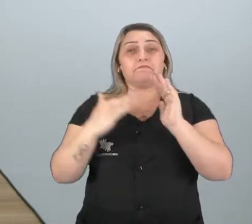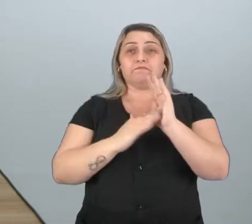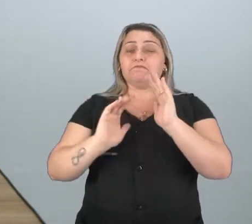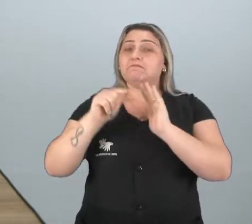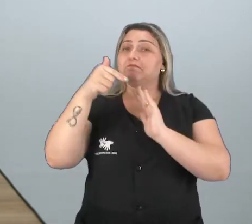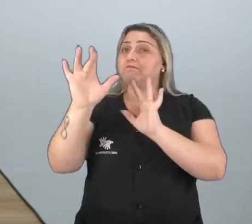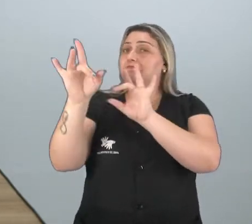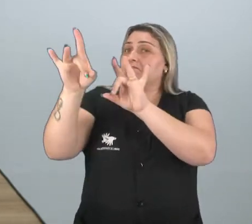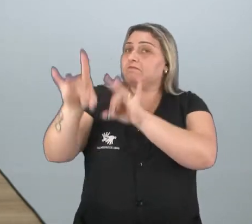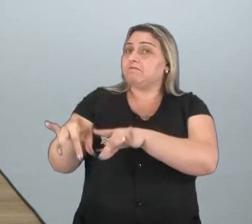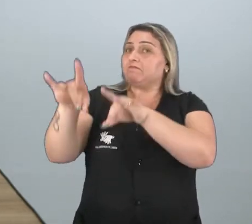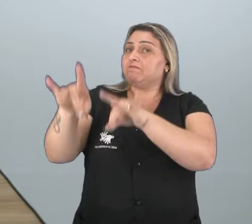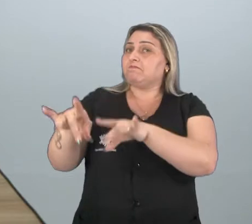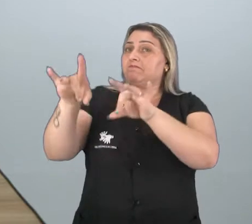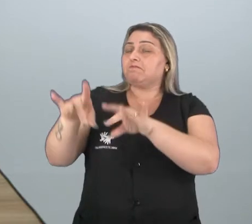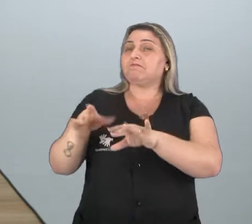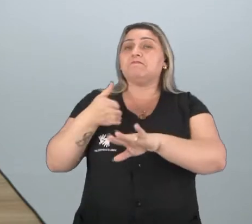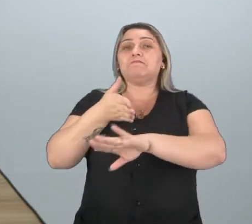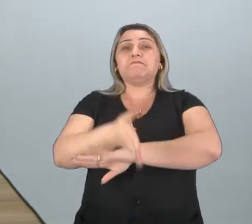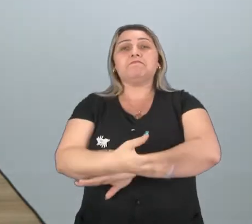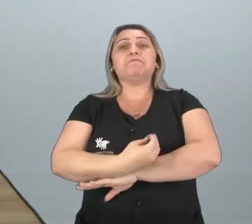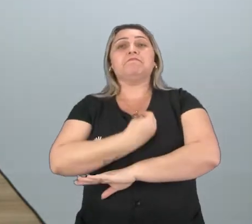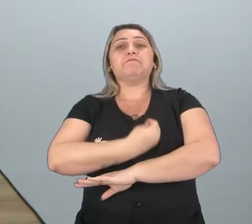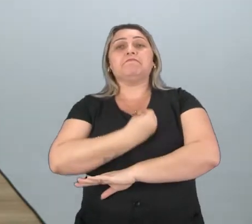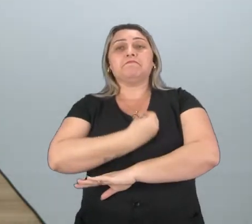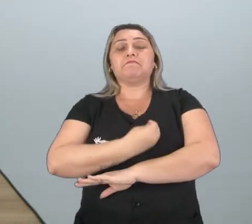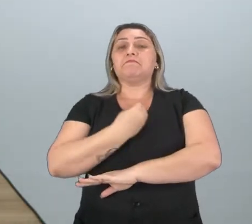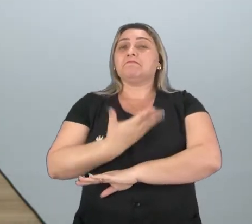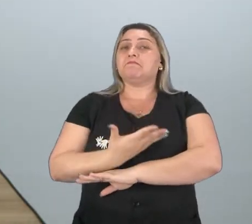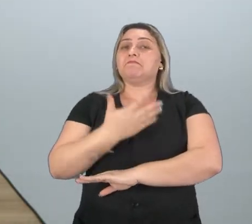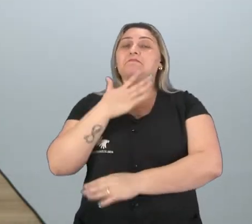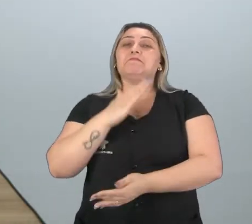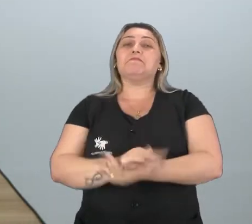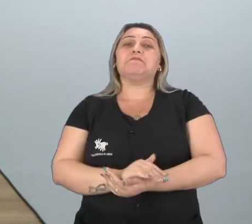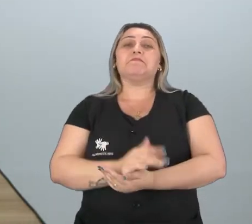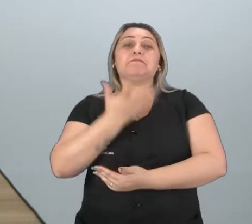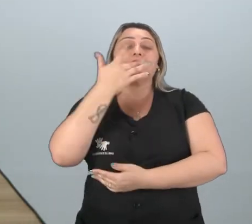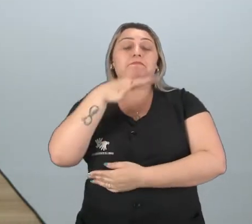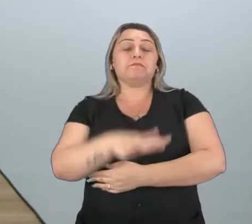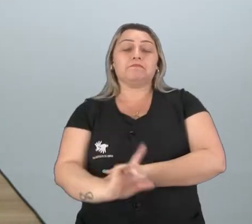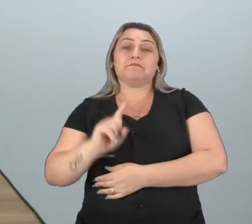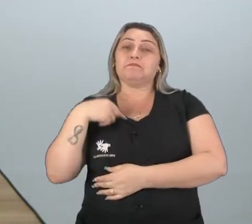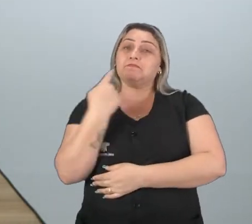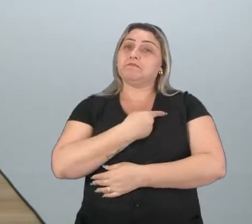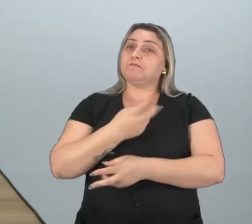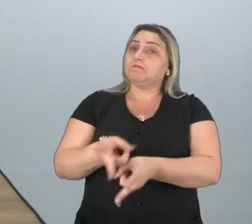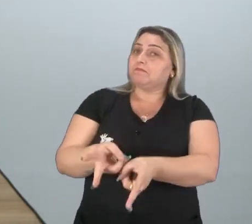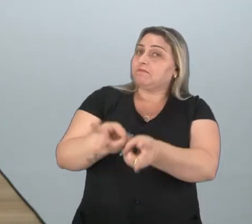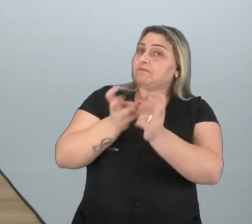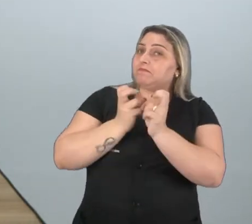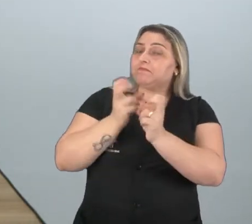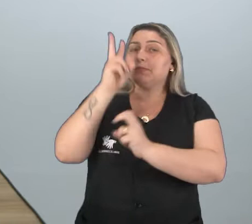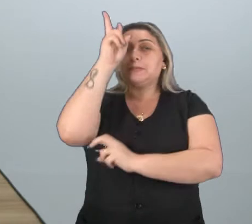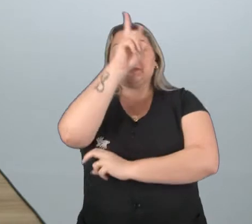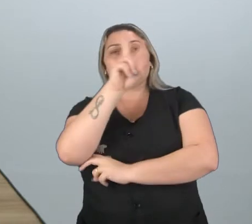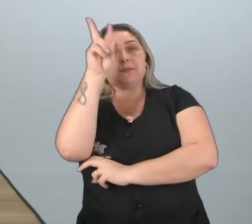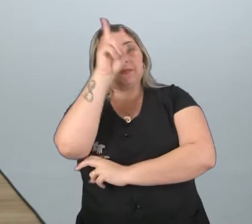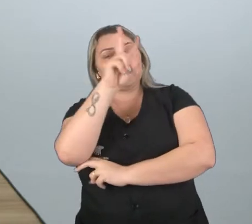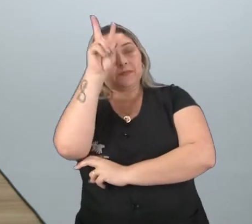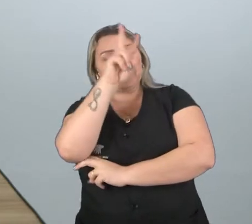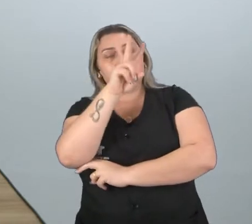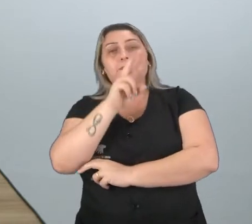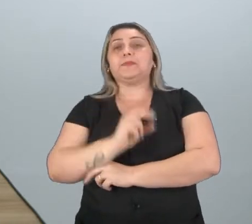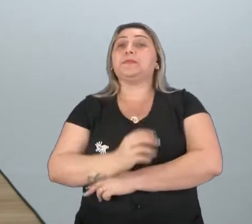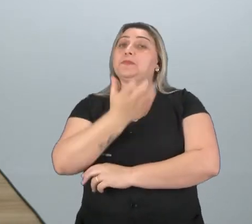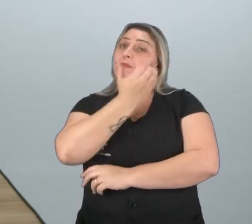outros haviam desistido. Muito bem. Então, crianças, nós percebemos que nesta história